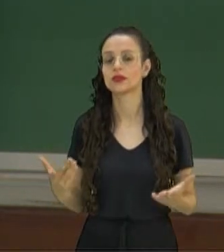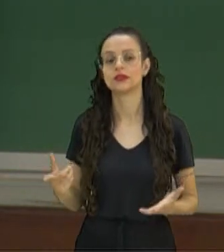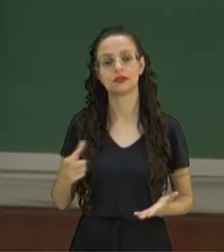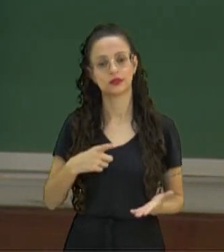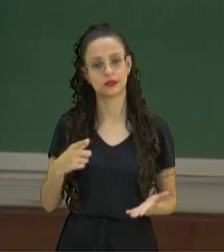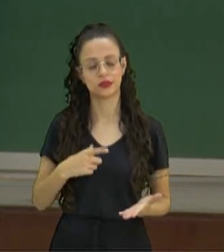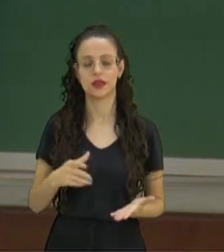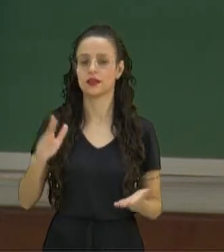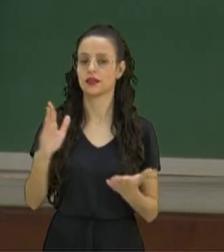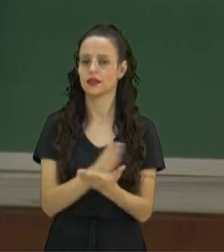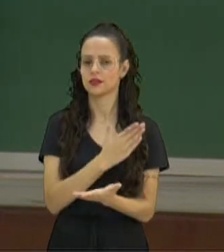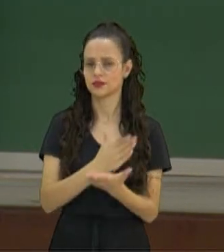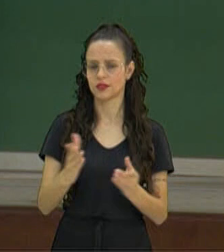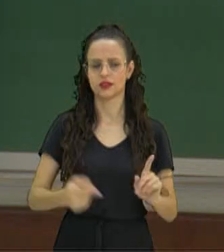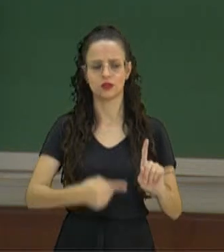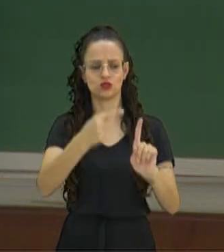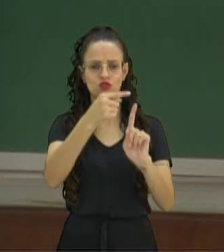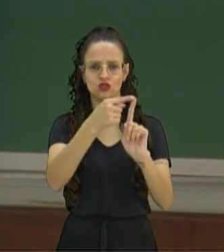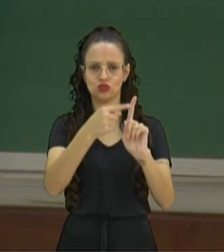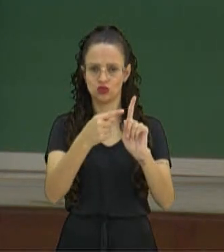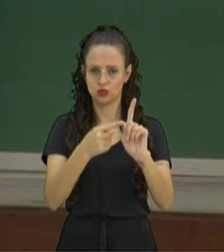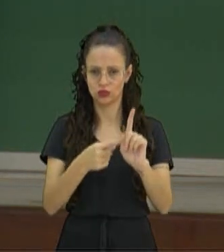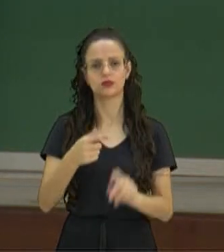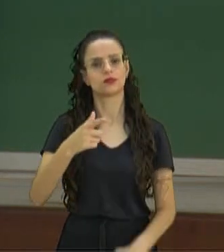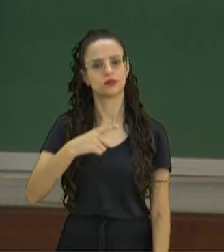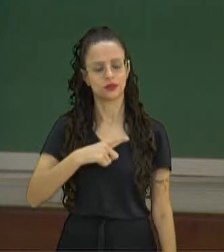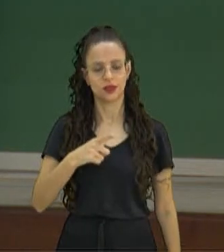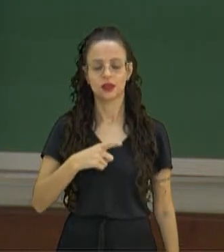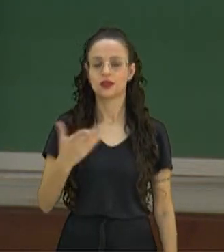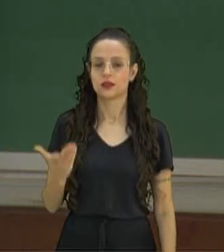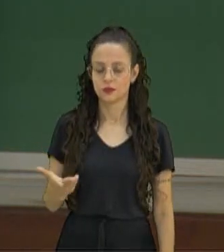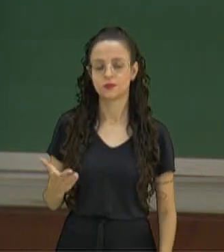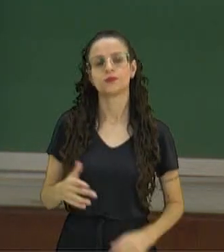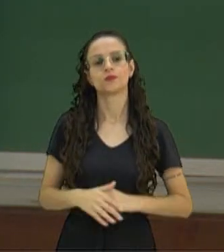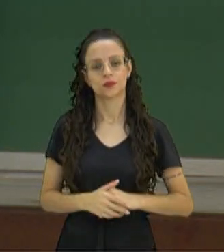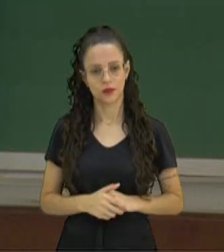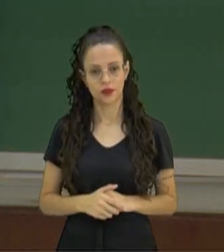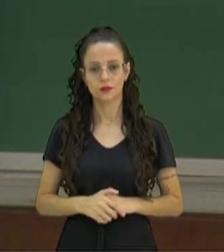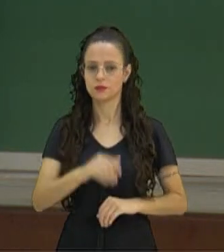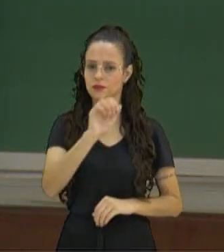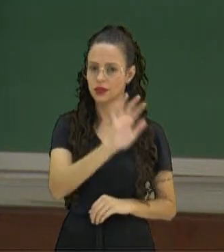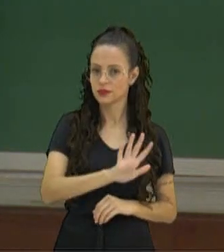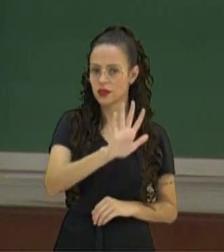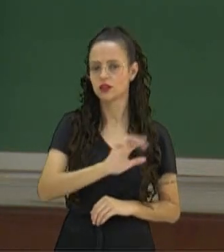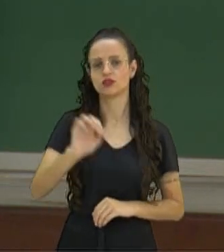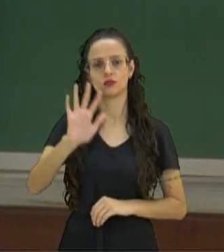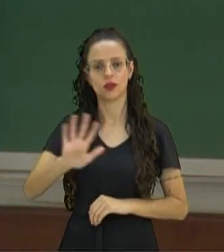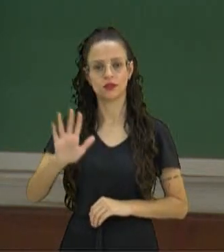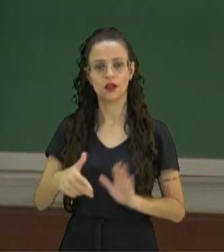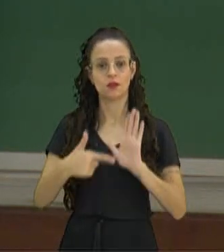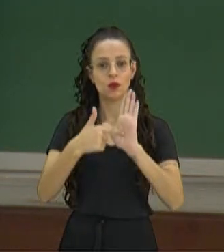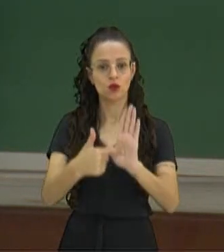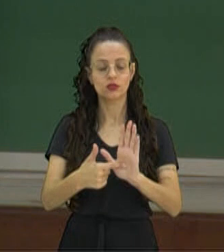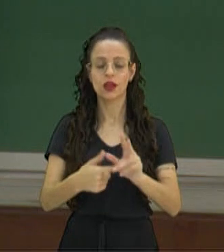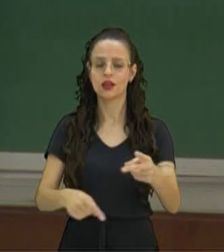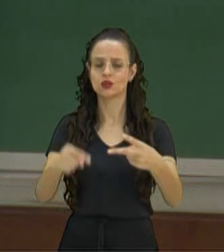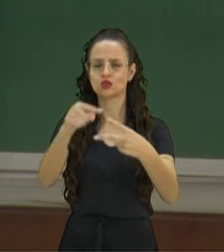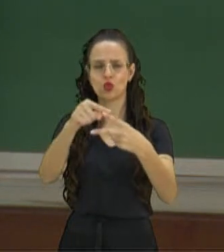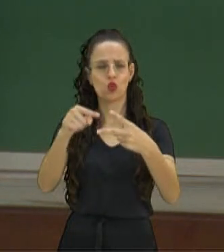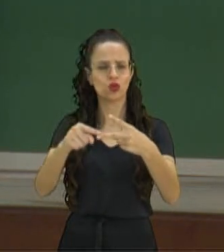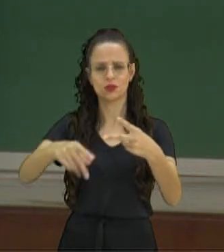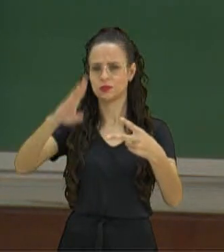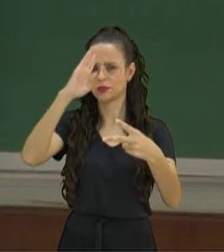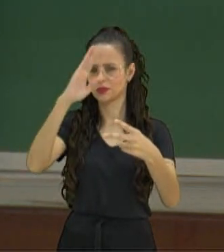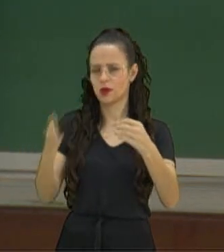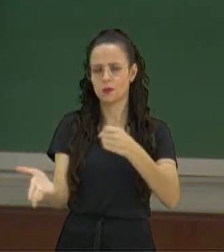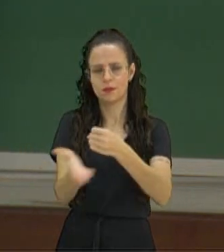uma classificação das paisagens. Nós vamos ter tipos de paisagens. Eu trouxe dois que são os básicos,